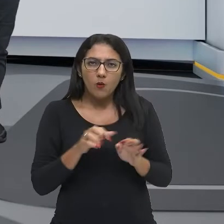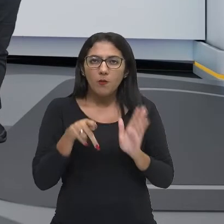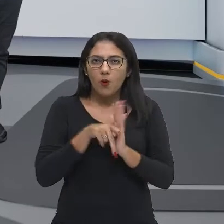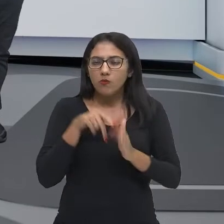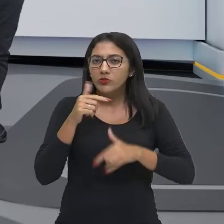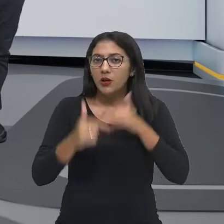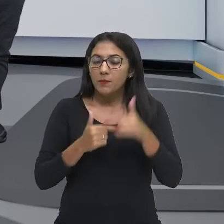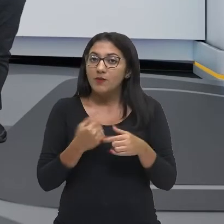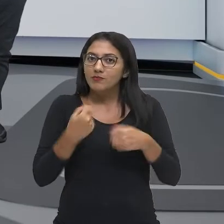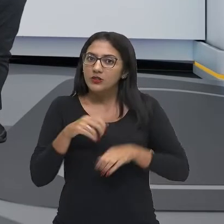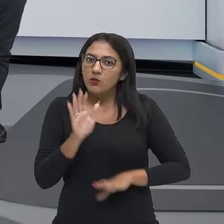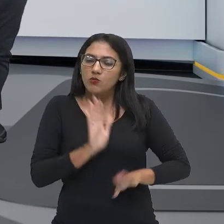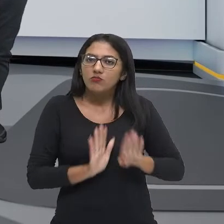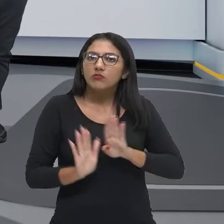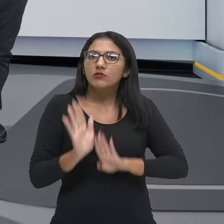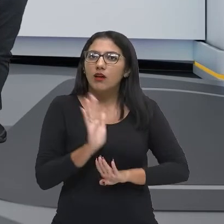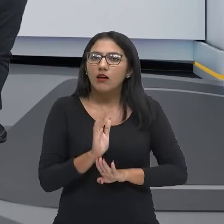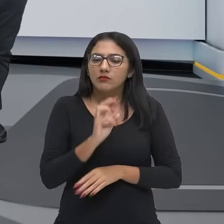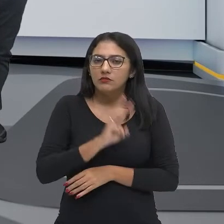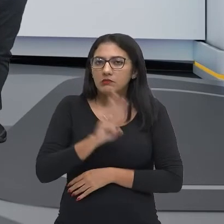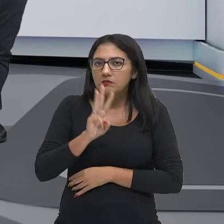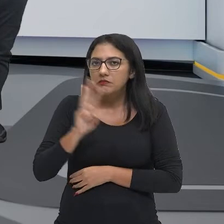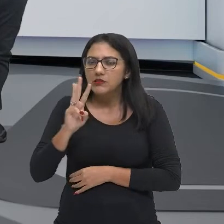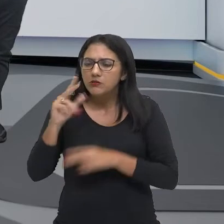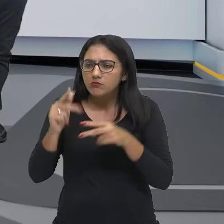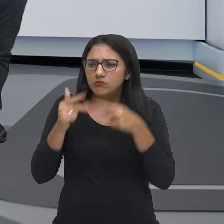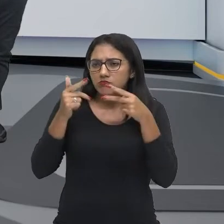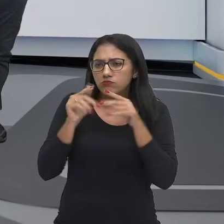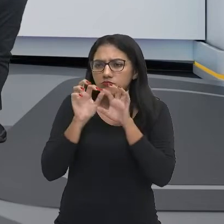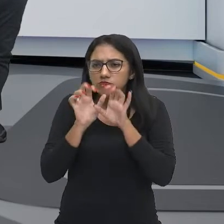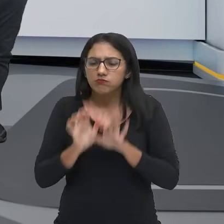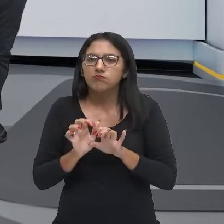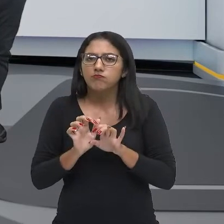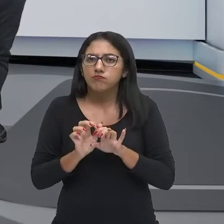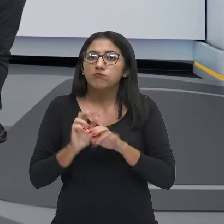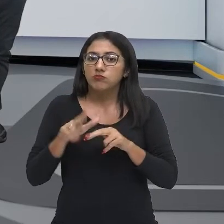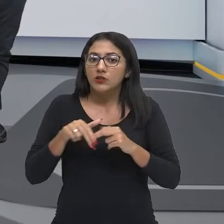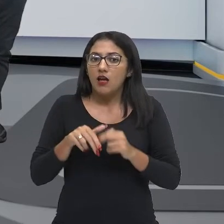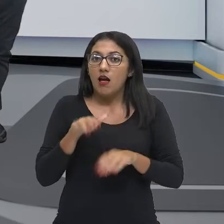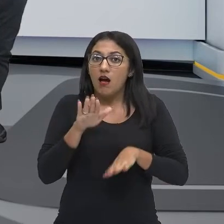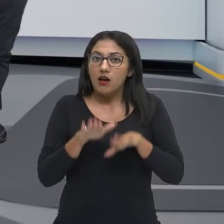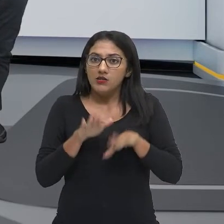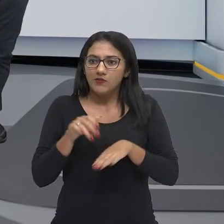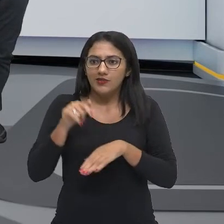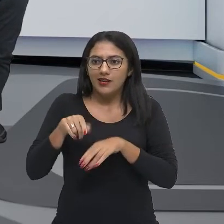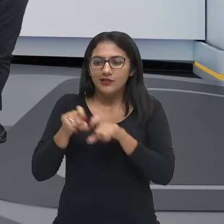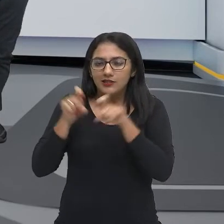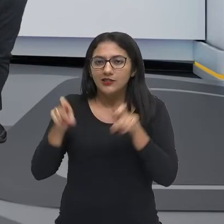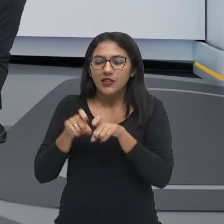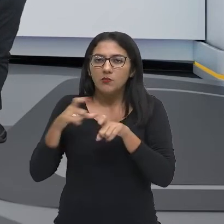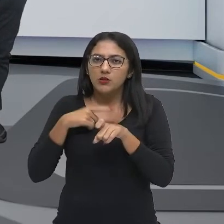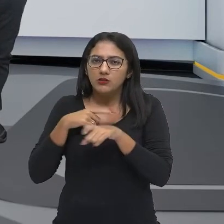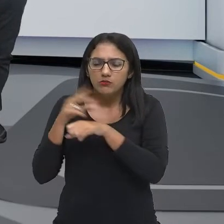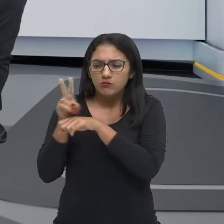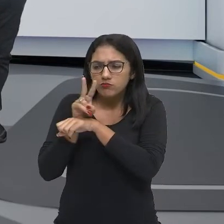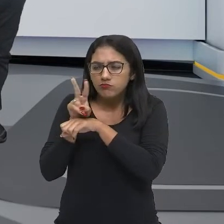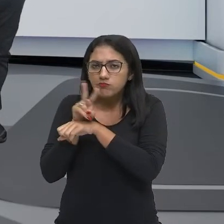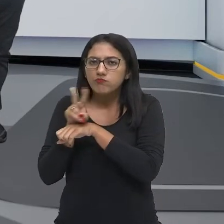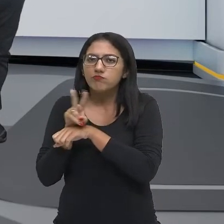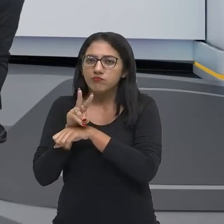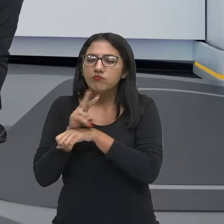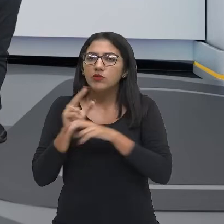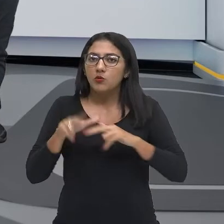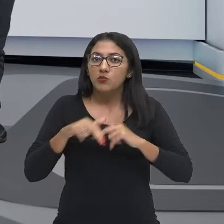tenha cuidado por quais sites navega na internet, pois muitas vezes o seu equipamento é monitorado. Então,